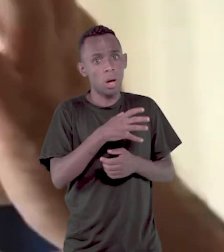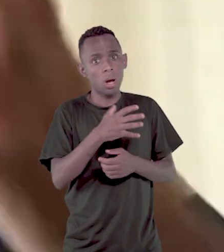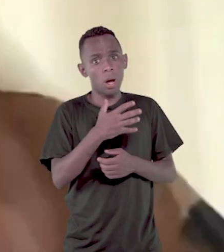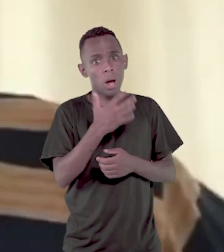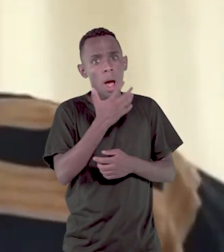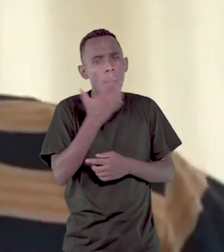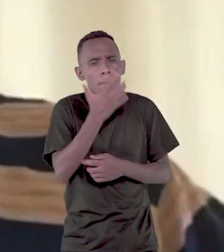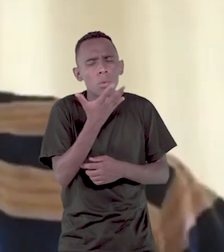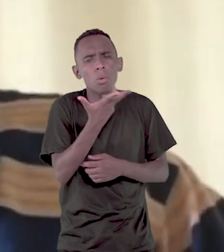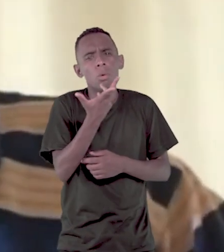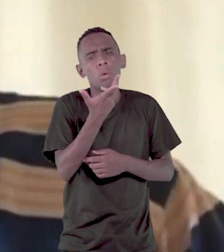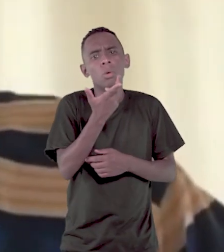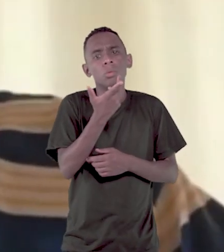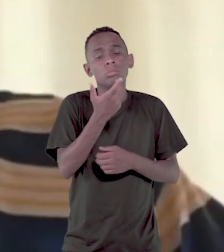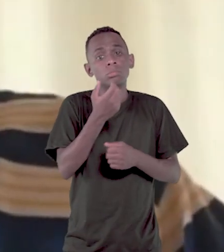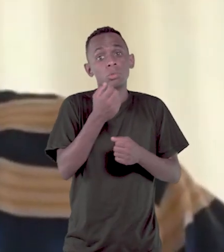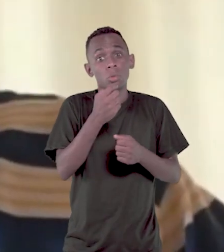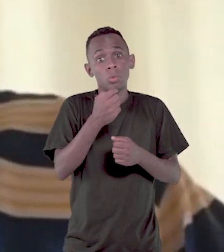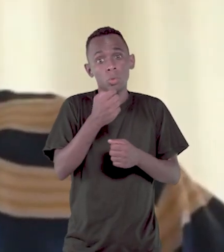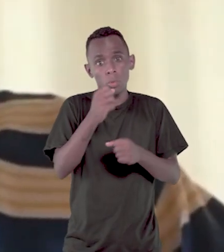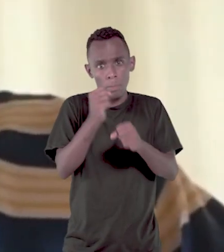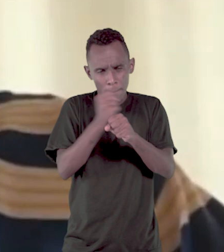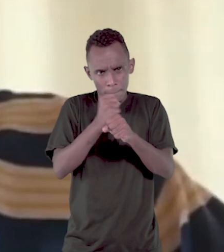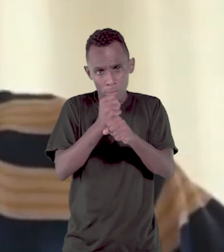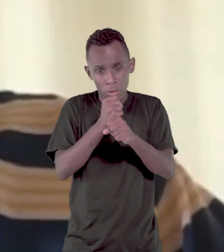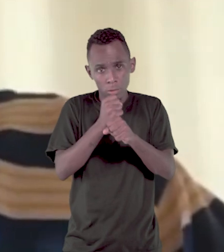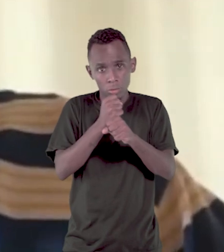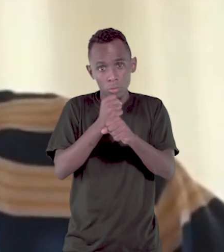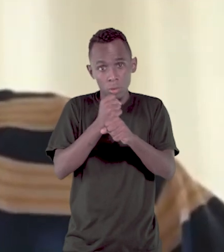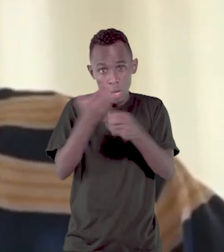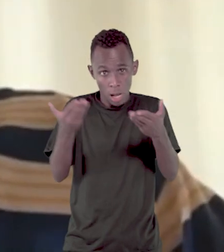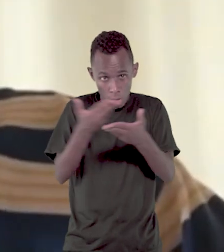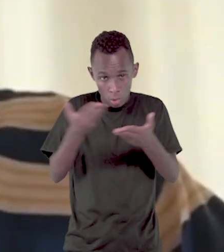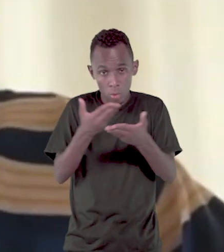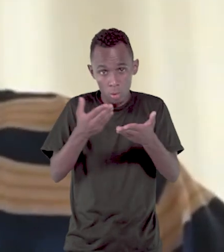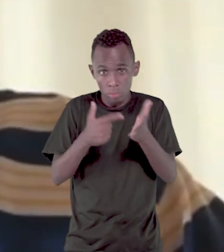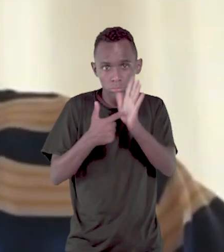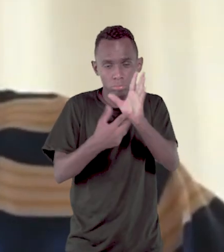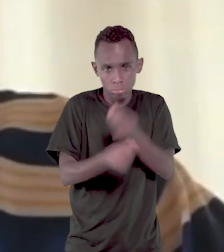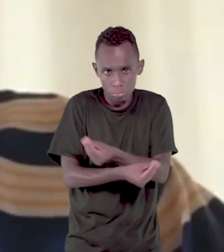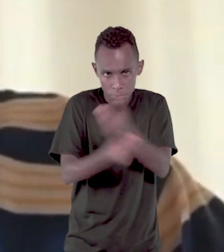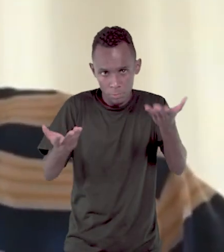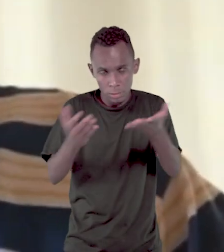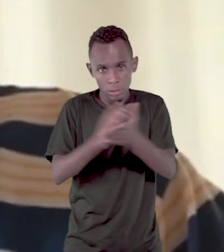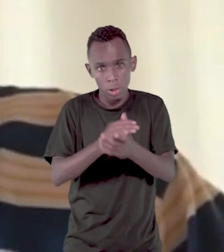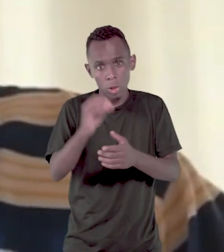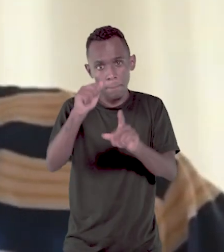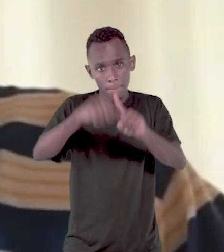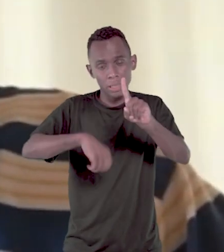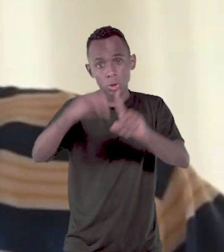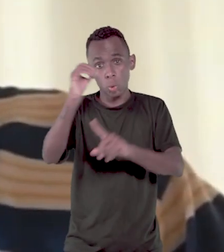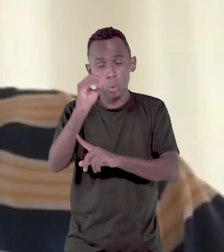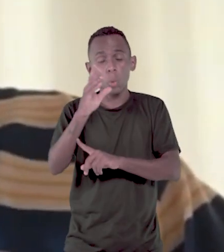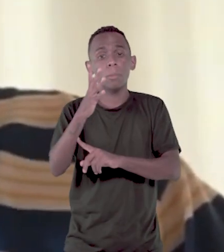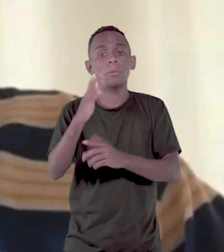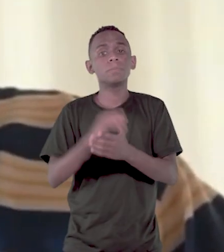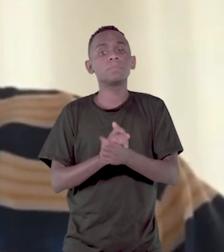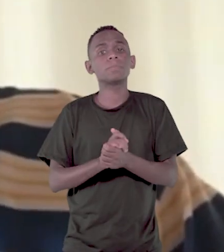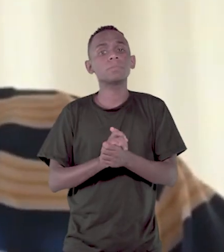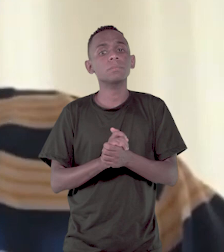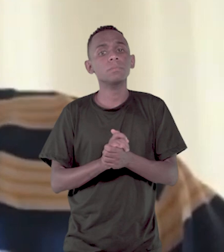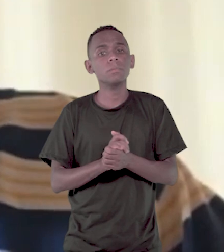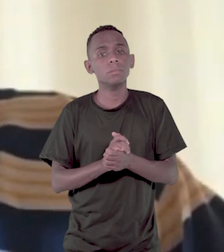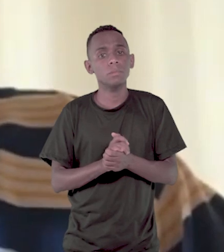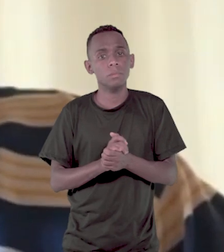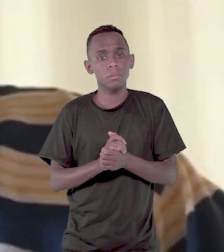em novembro de 2021 e vai ser publicado em outubro agora deste ano pela Companhia das Letras. E